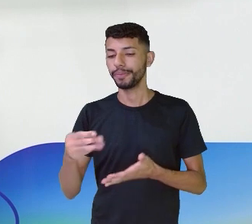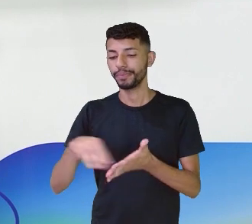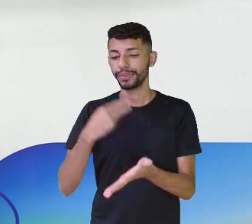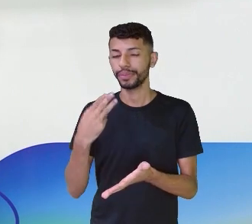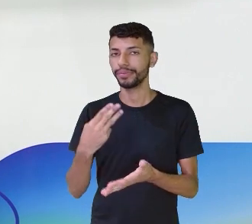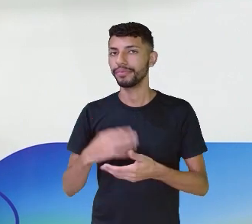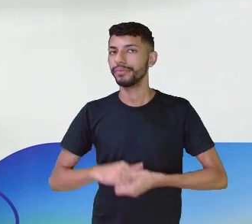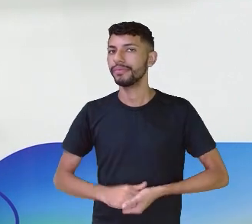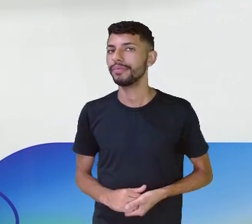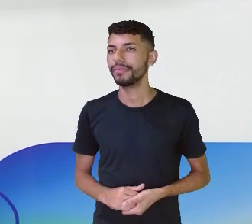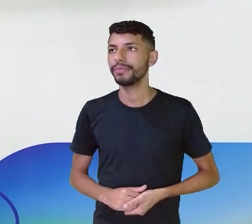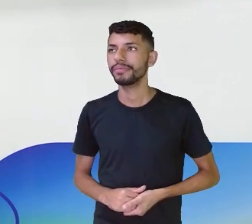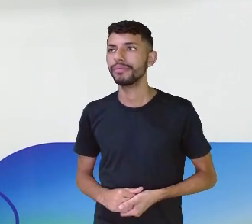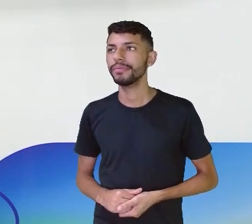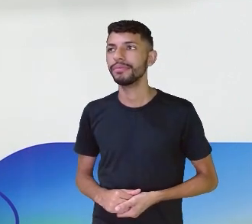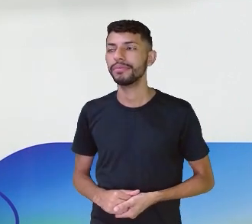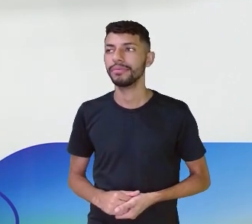chat.